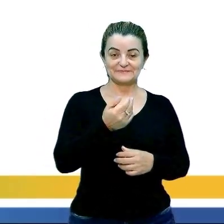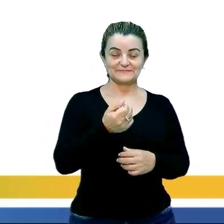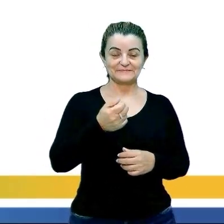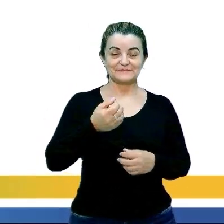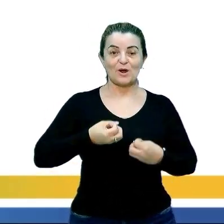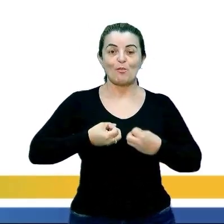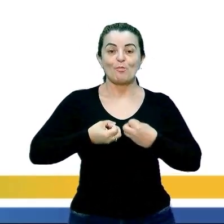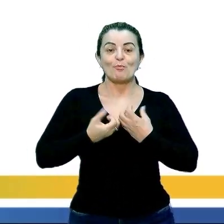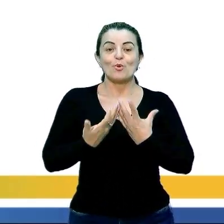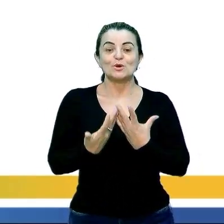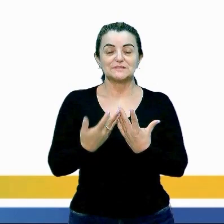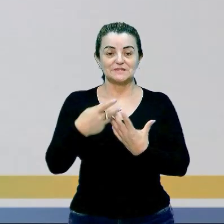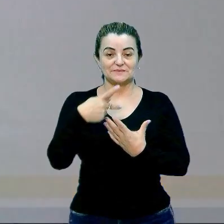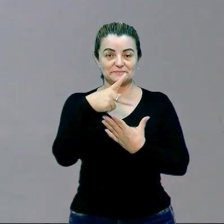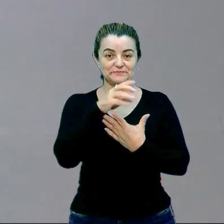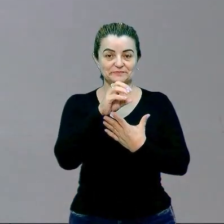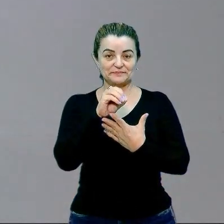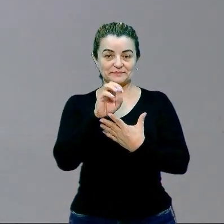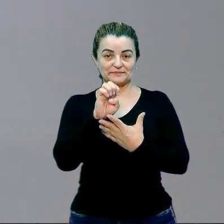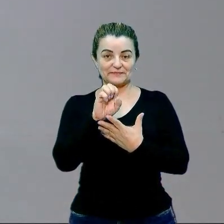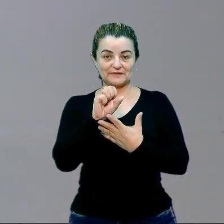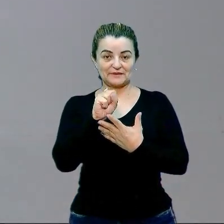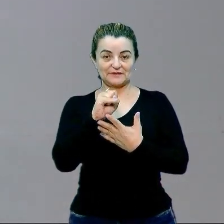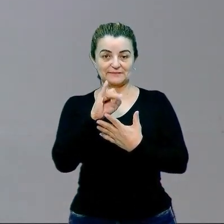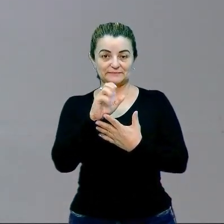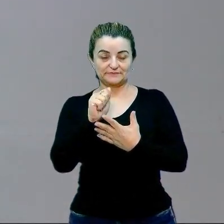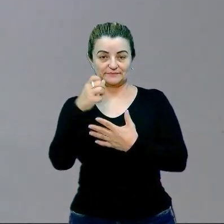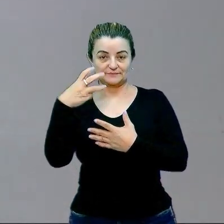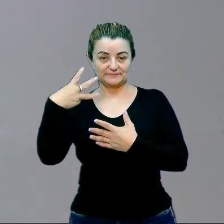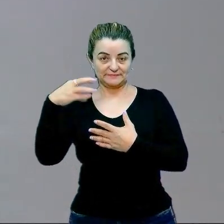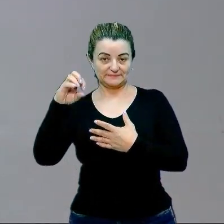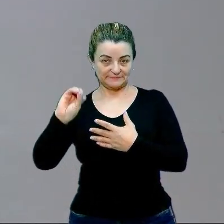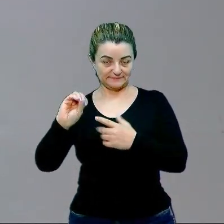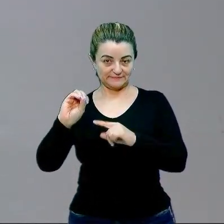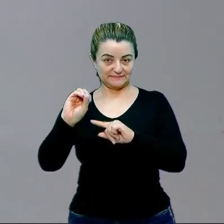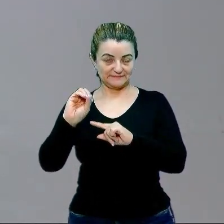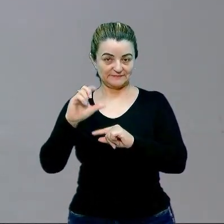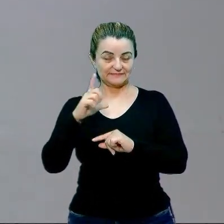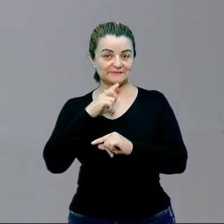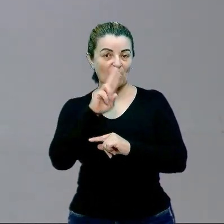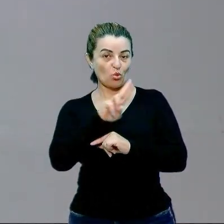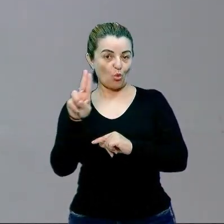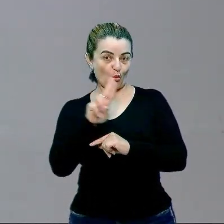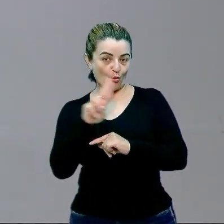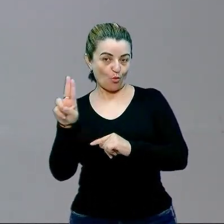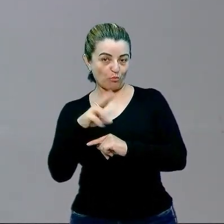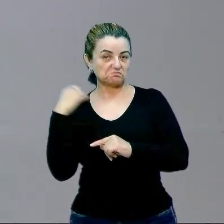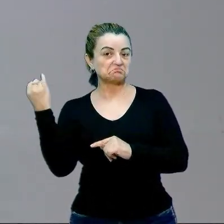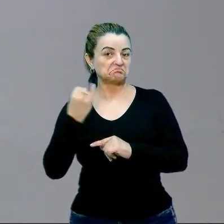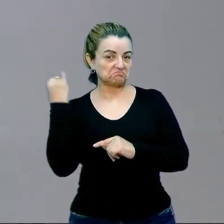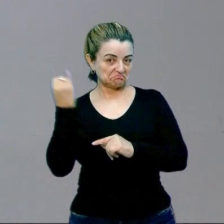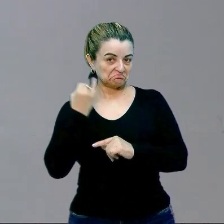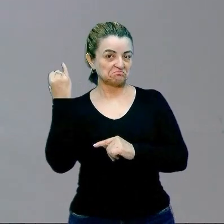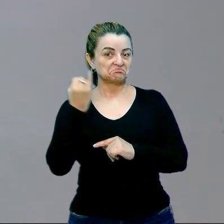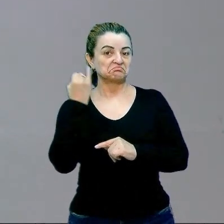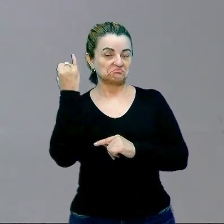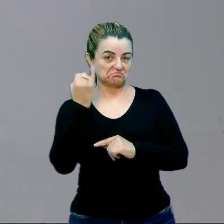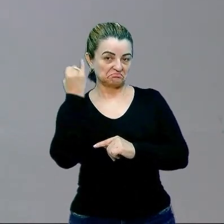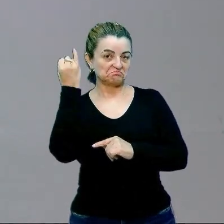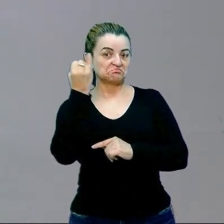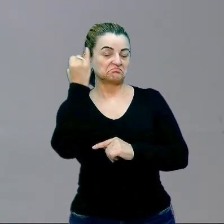poesia de 30. E aí, na poesia de 30, a gente tem nomes importantíssimos,